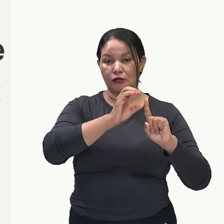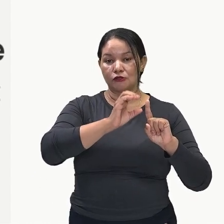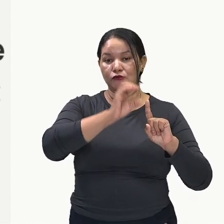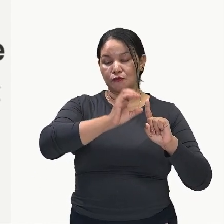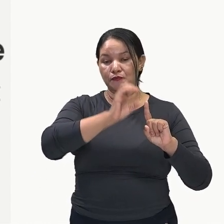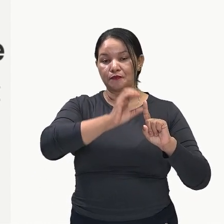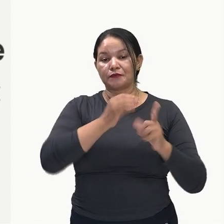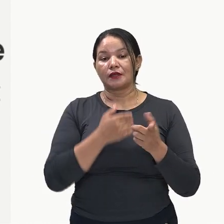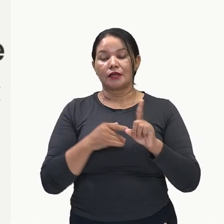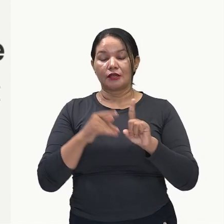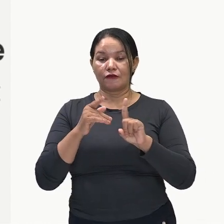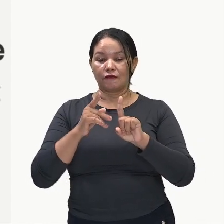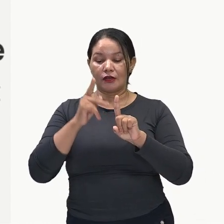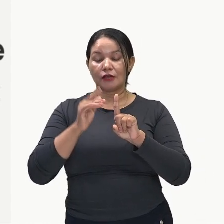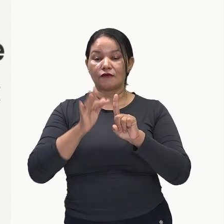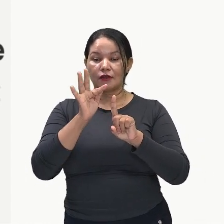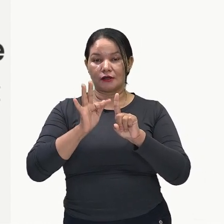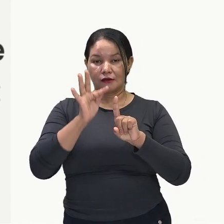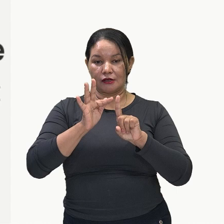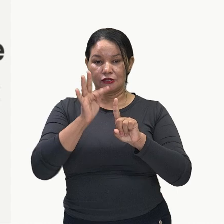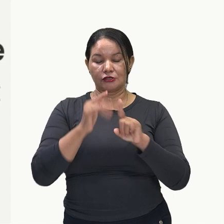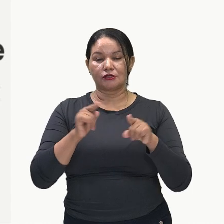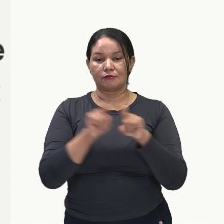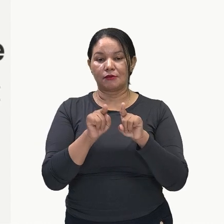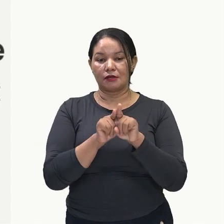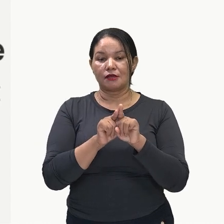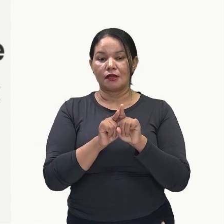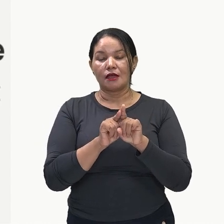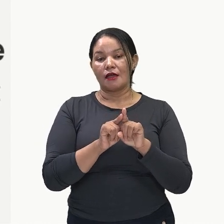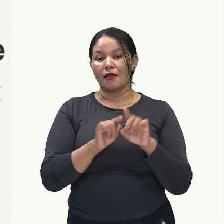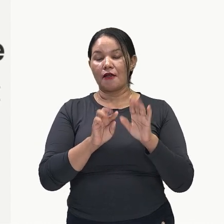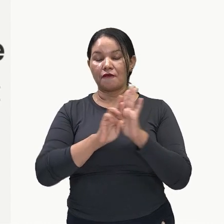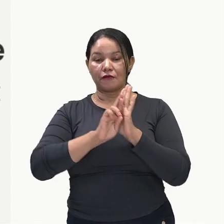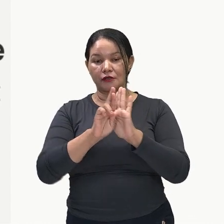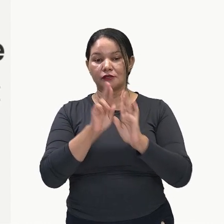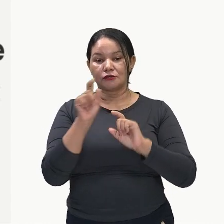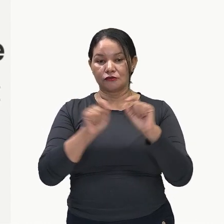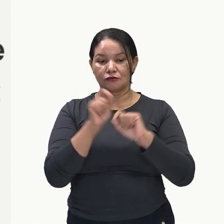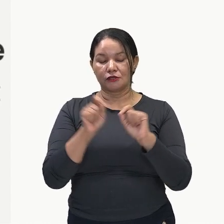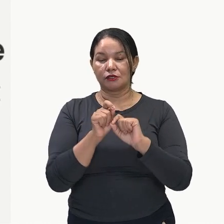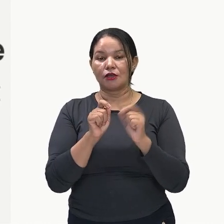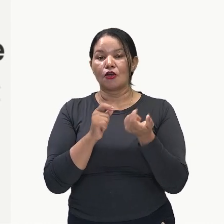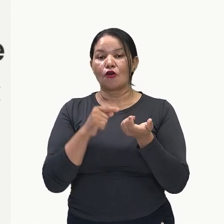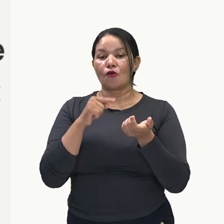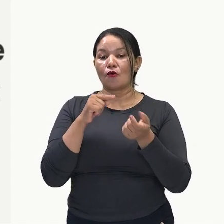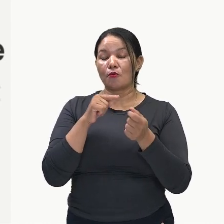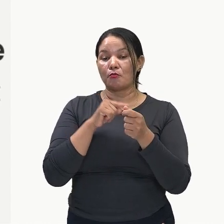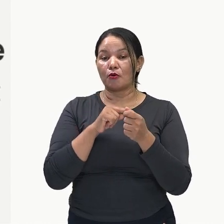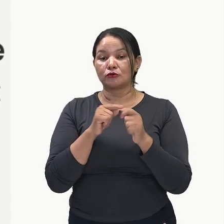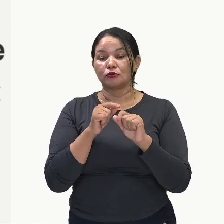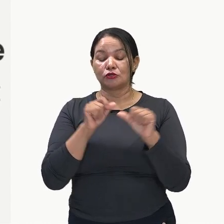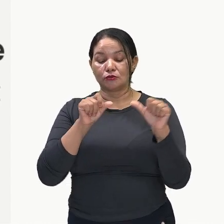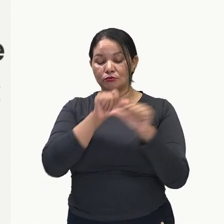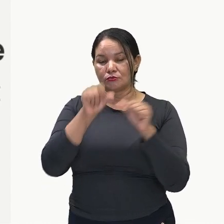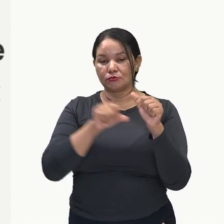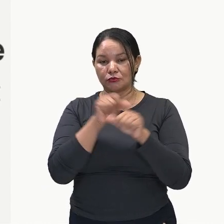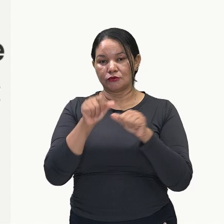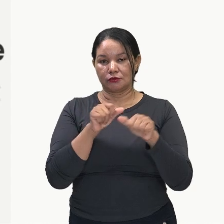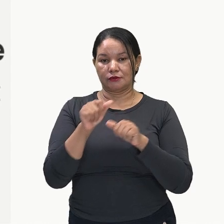como referência os pontos de ebulição e de fusão.